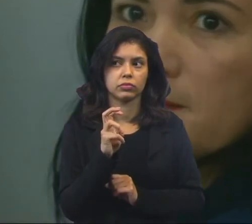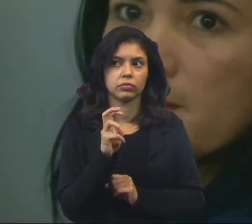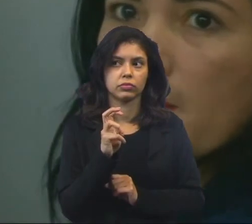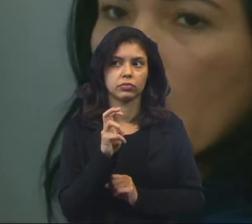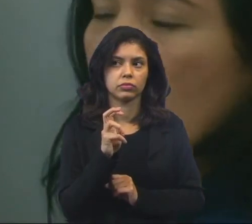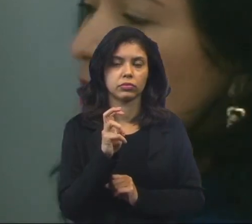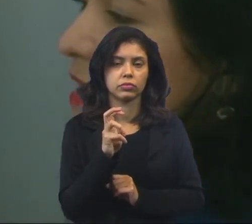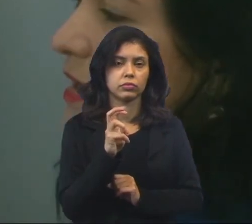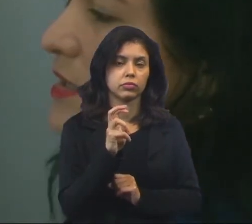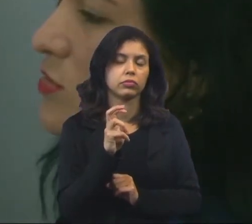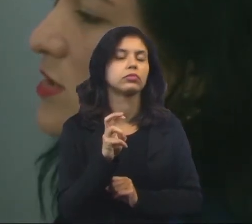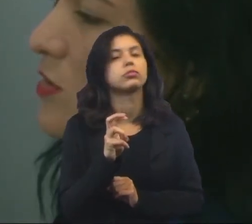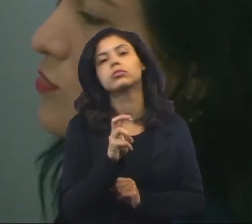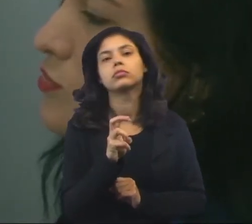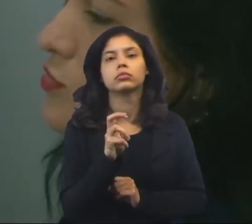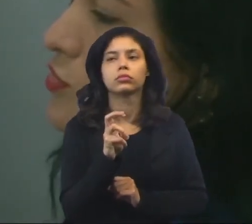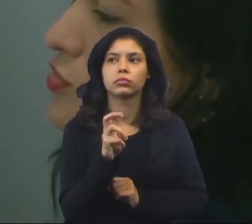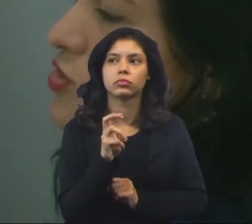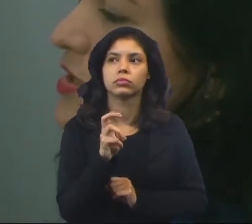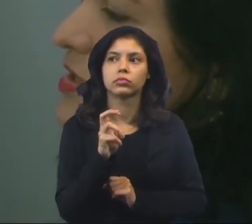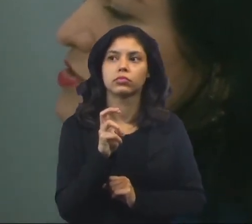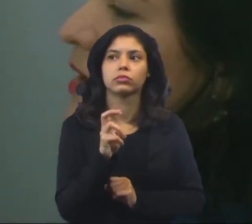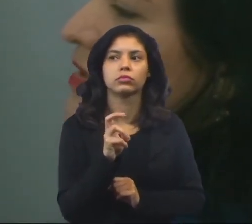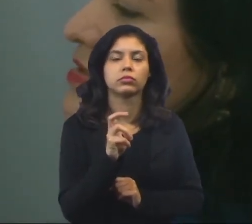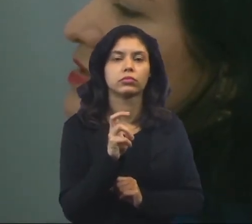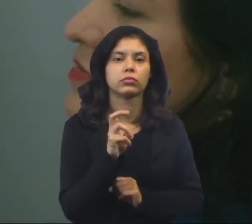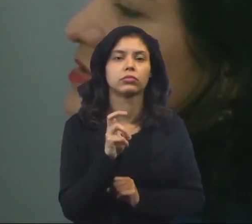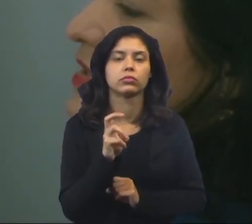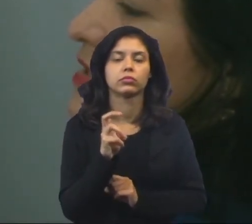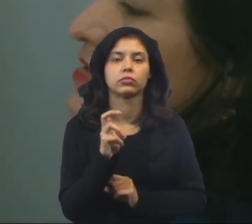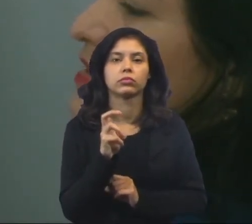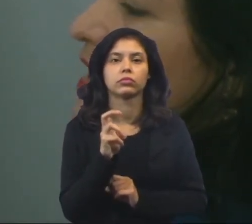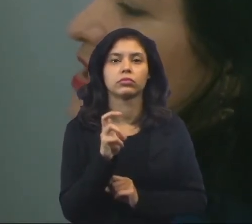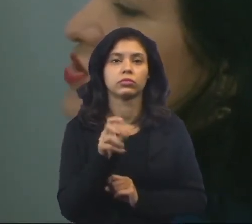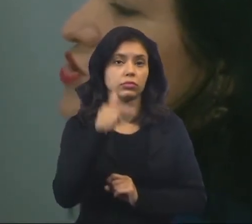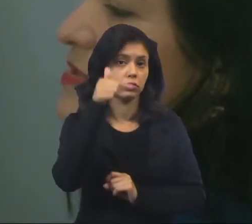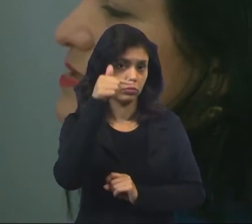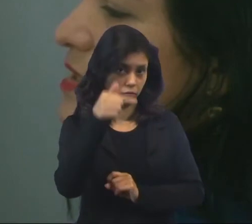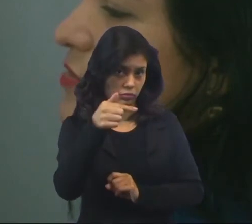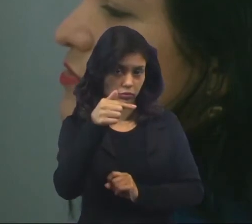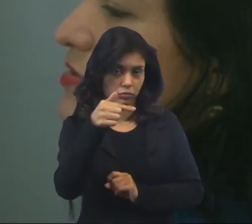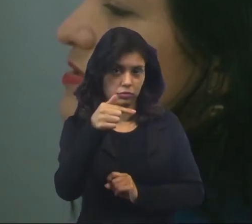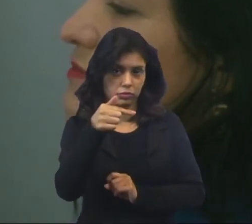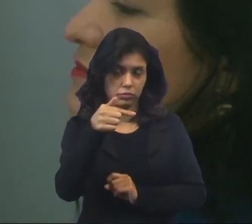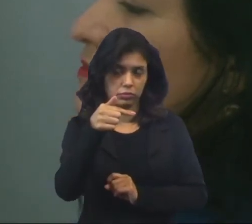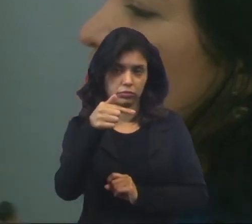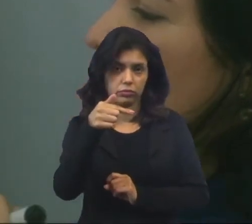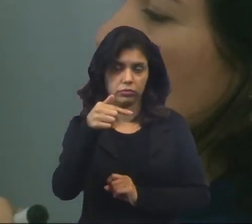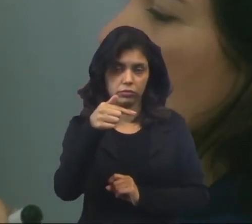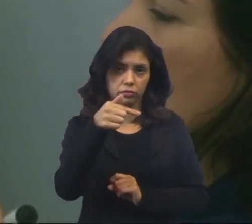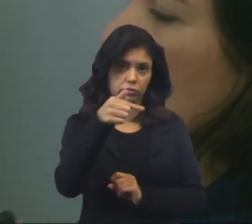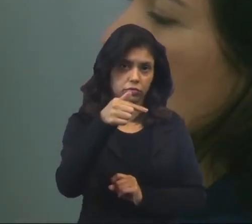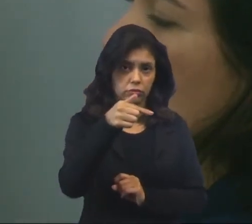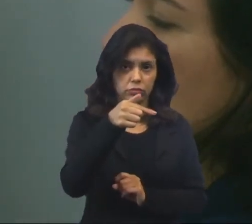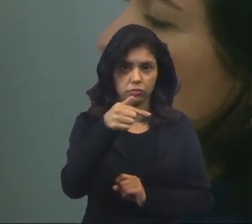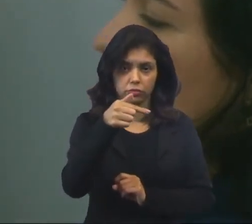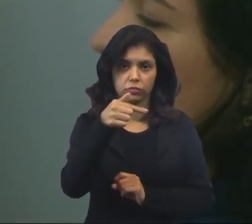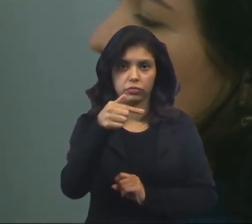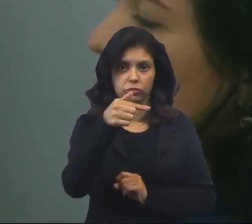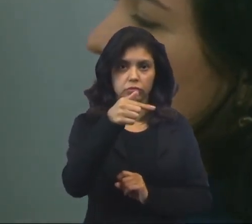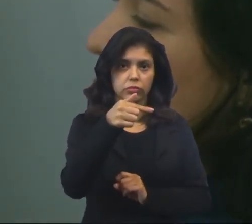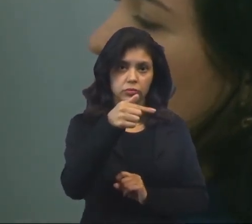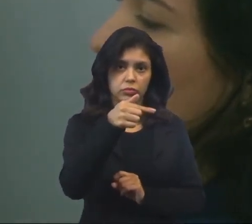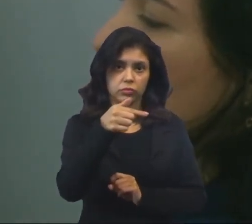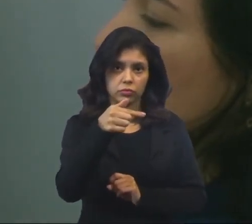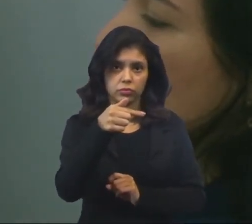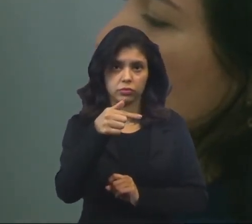tá? E aqui eu tenho 1, 2, 3, 4, 5, 6, 7 círculos. E aqui eu tenho,